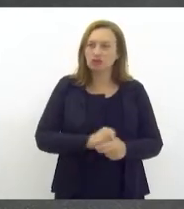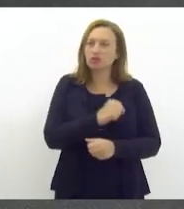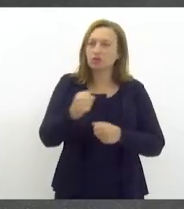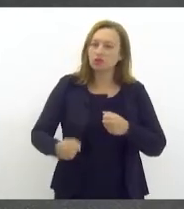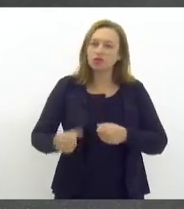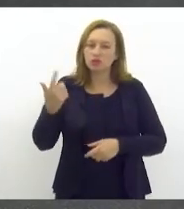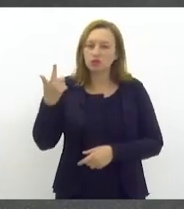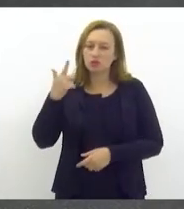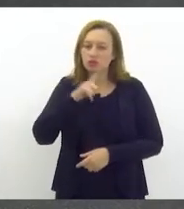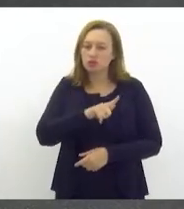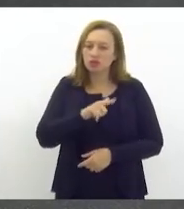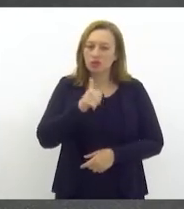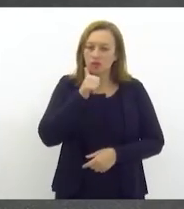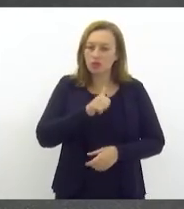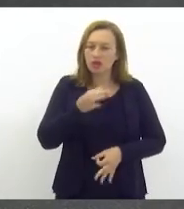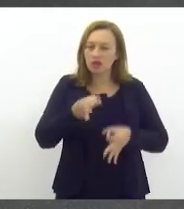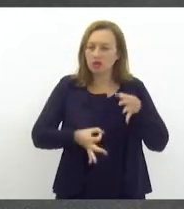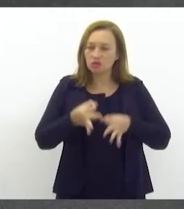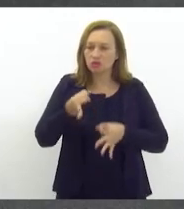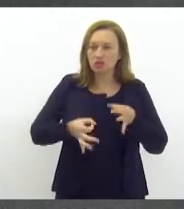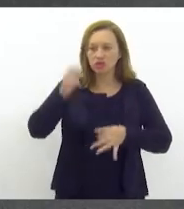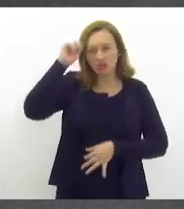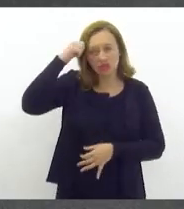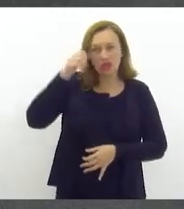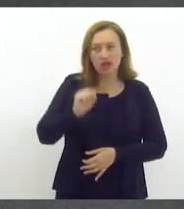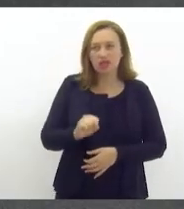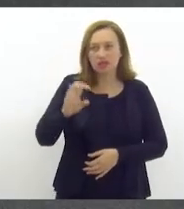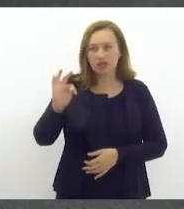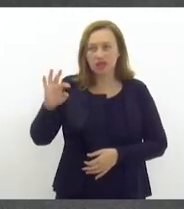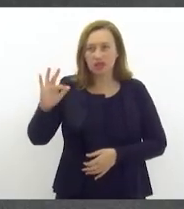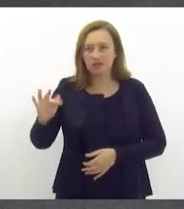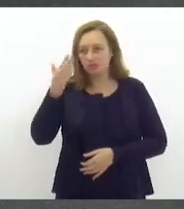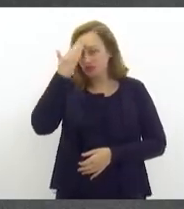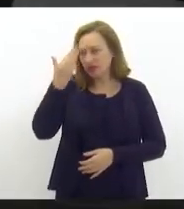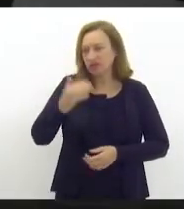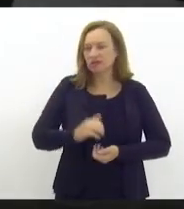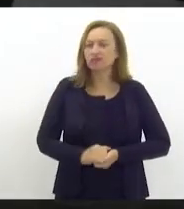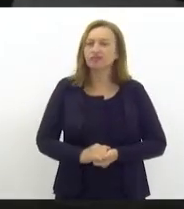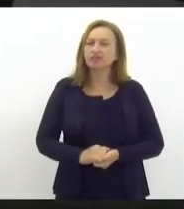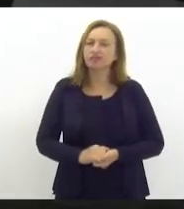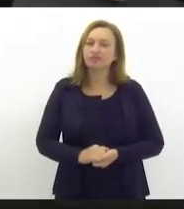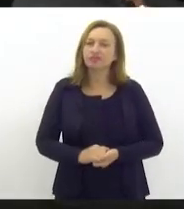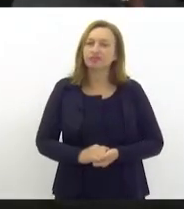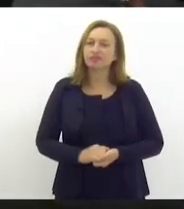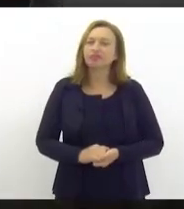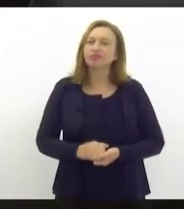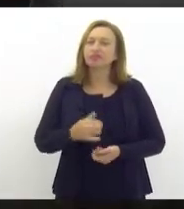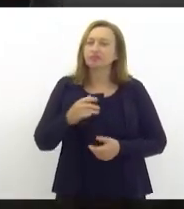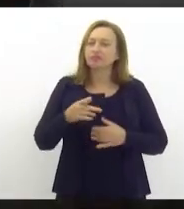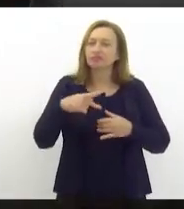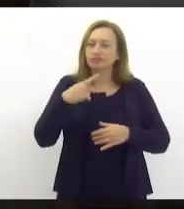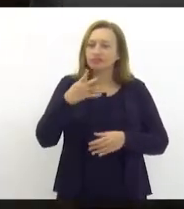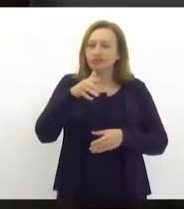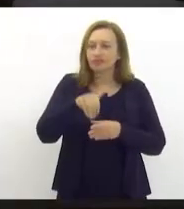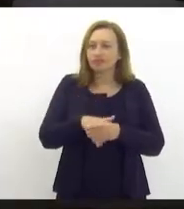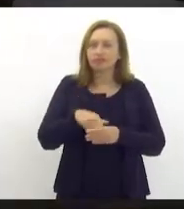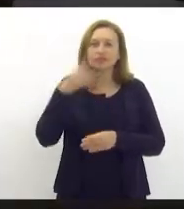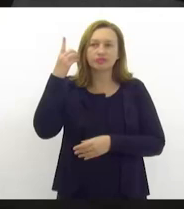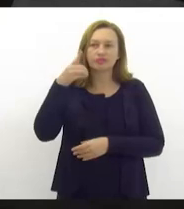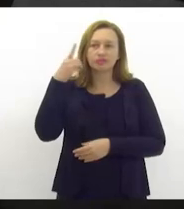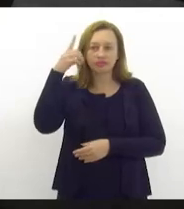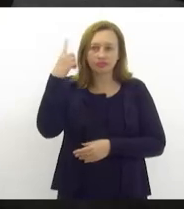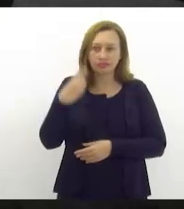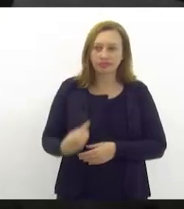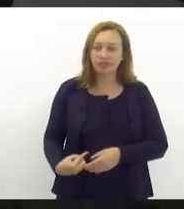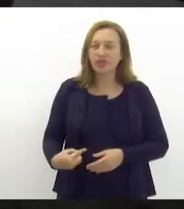gente consiga uma jurista negra no STF. Muito obrigada, querida. Para declarar a voto, a deputada Dani Balbi.